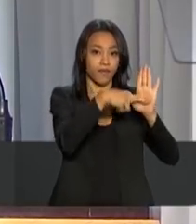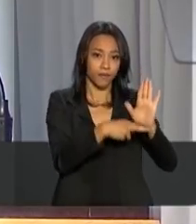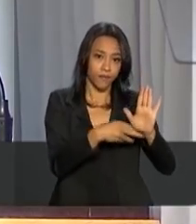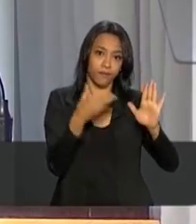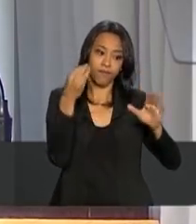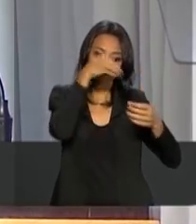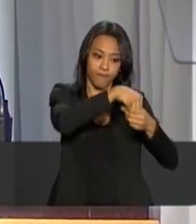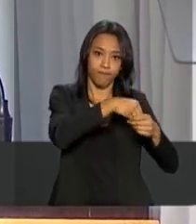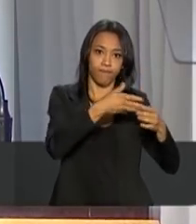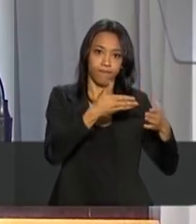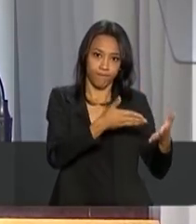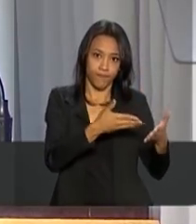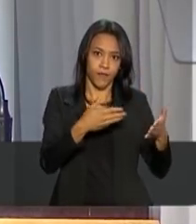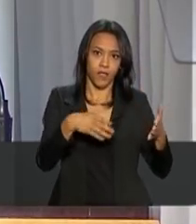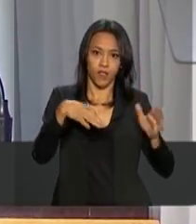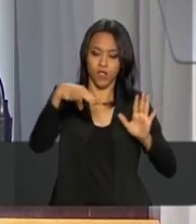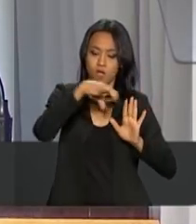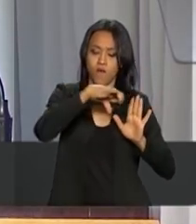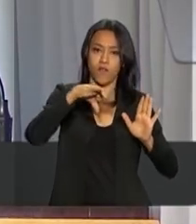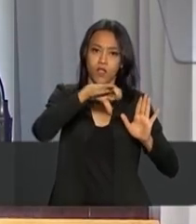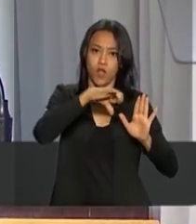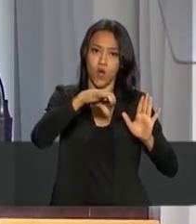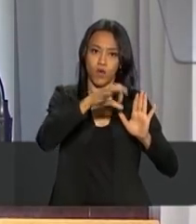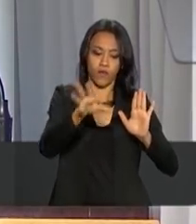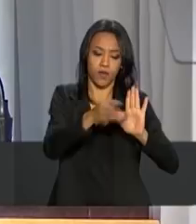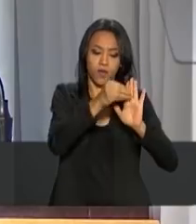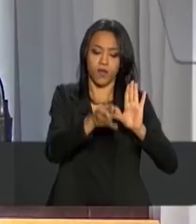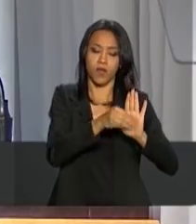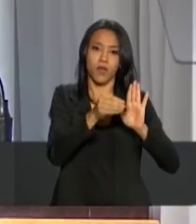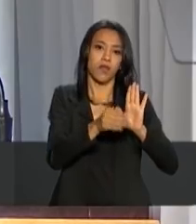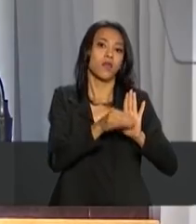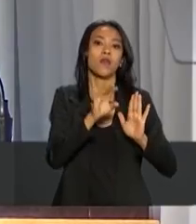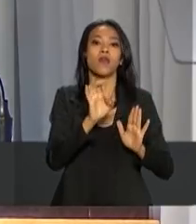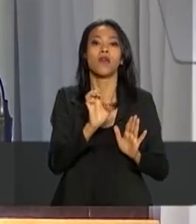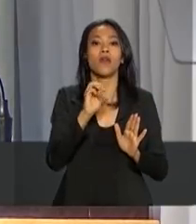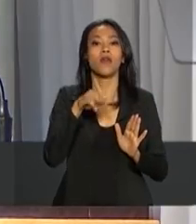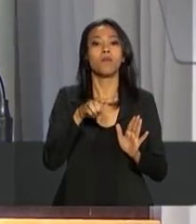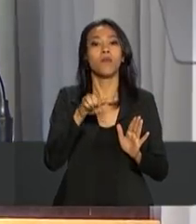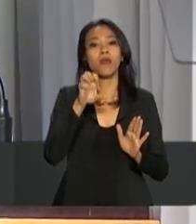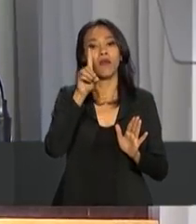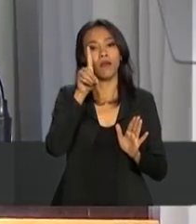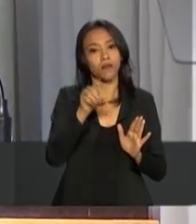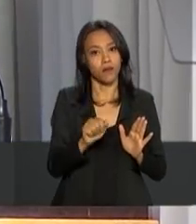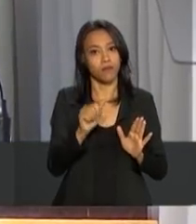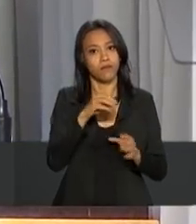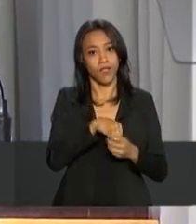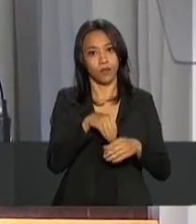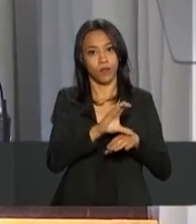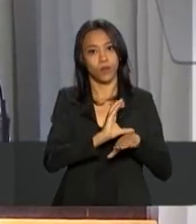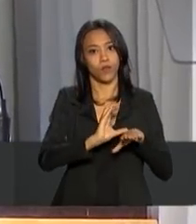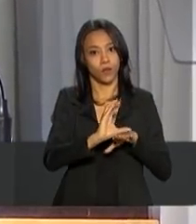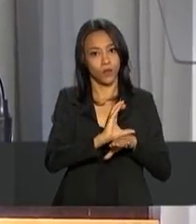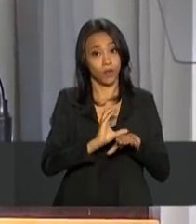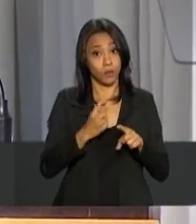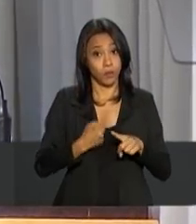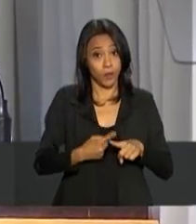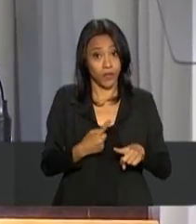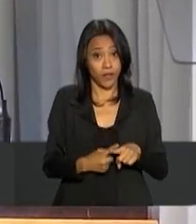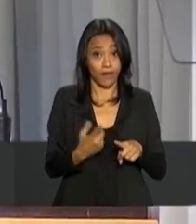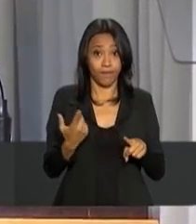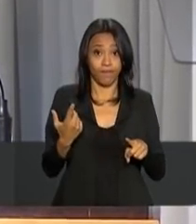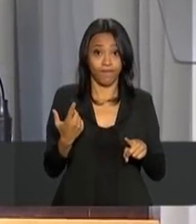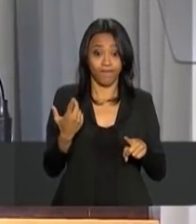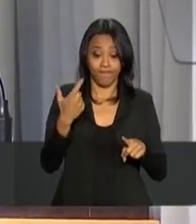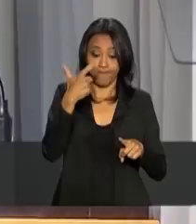já temos 99 emendas à Constituição, que não desmerecem o texto, e temos mais de 1000 projetos de emenda à Constituição, porque o legislador ordinário